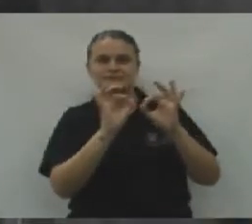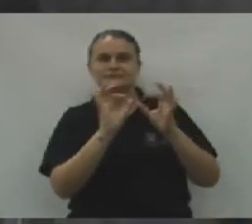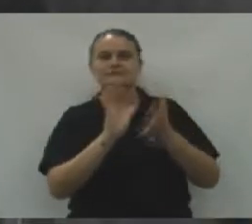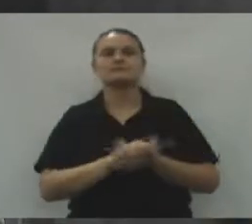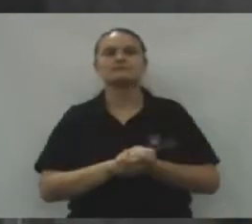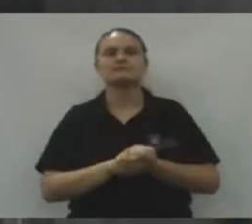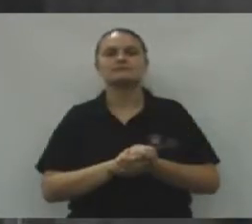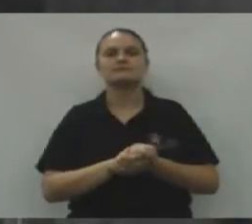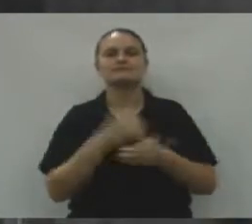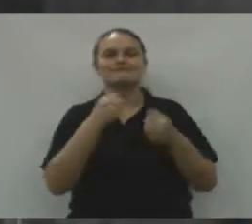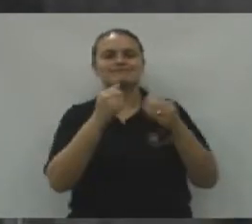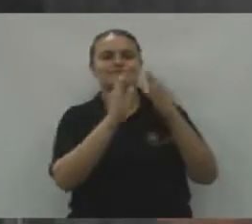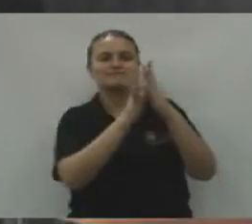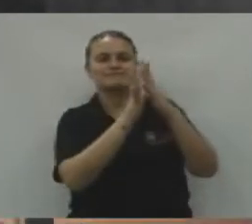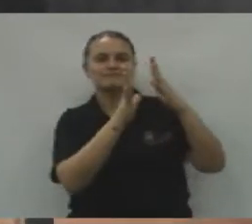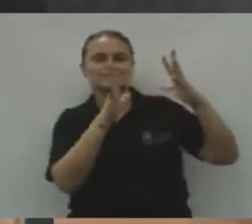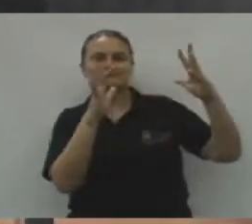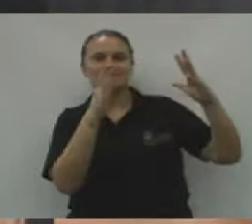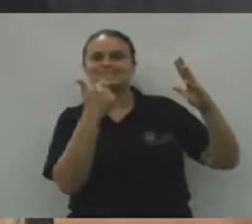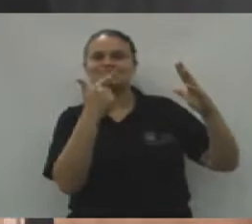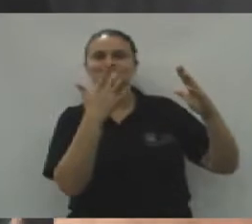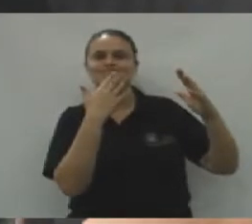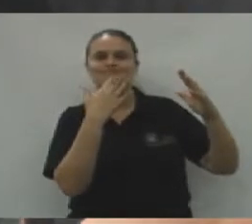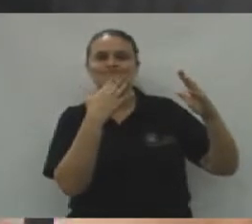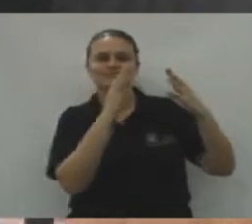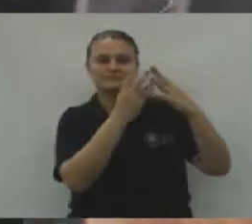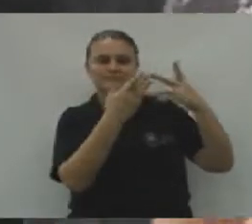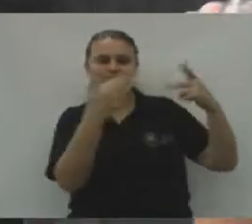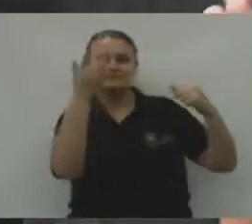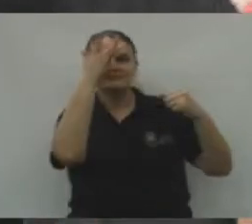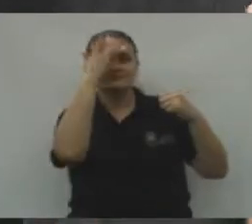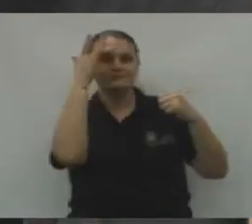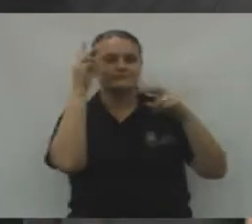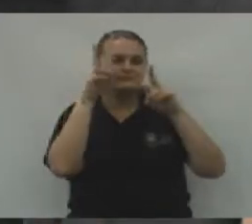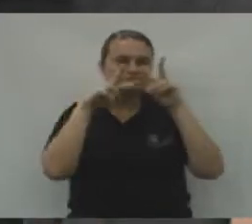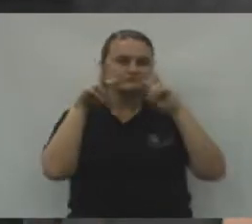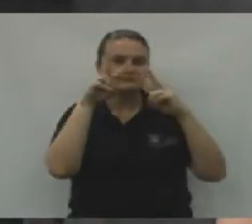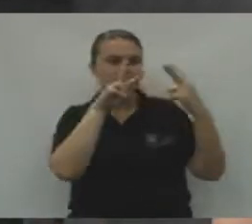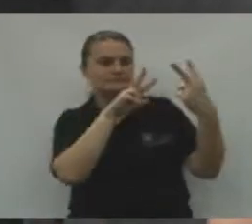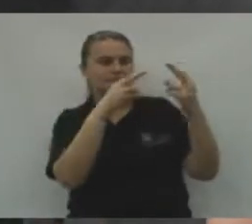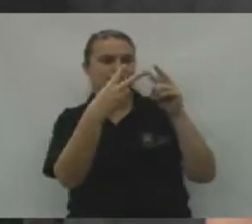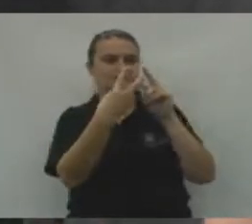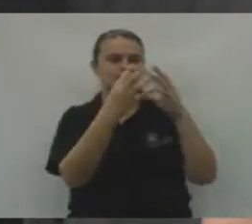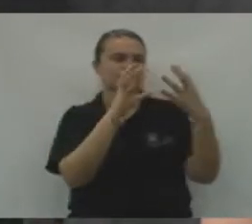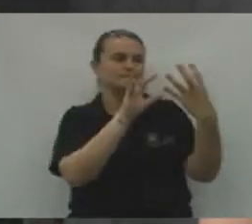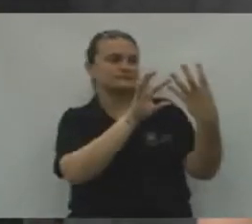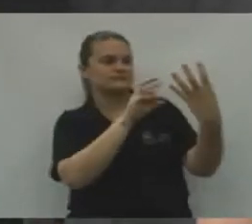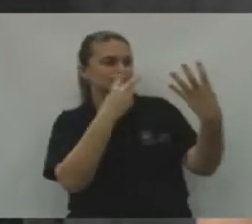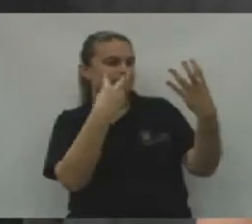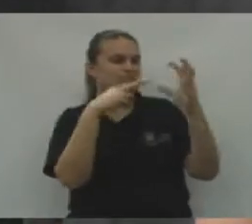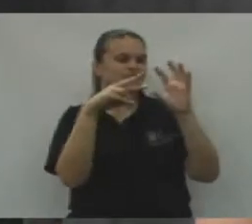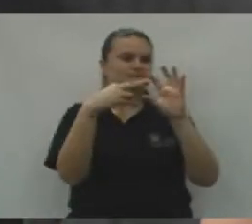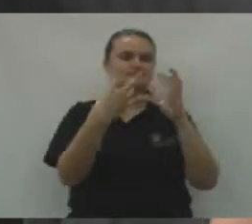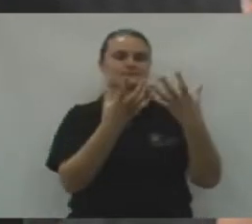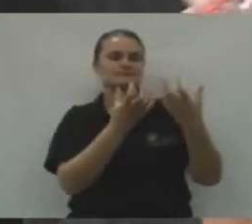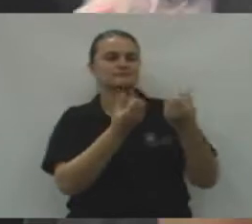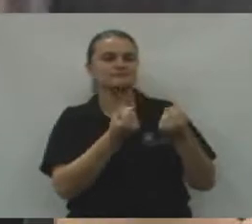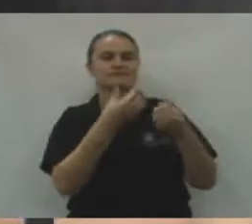Portanto, e transparente, o qual permita a visão de vários ângulos e a